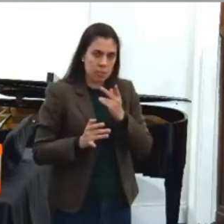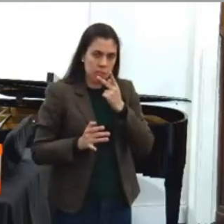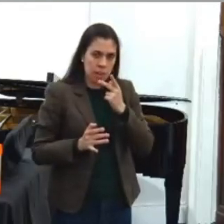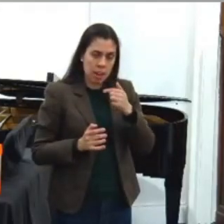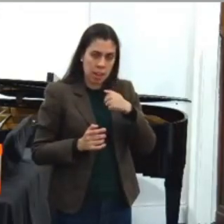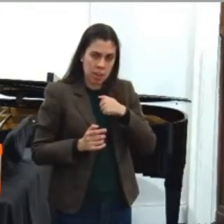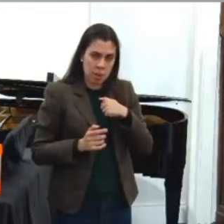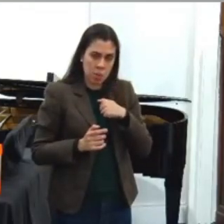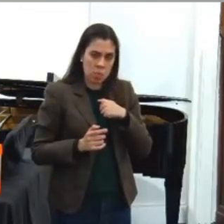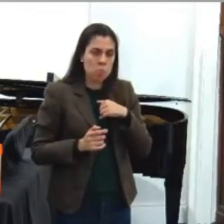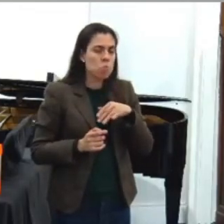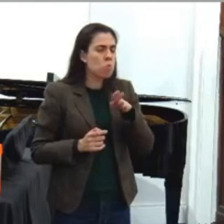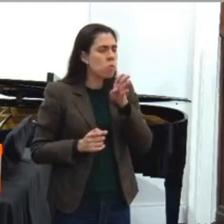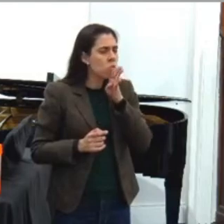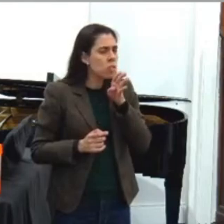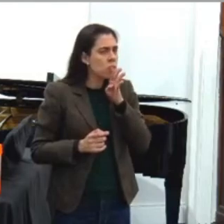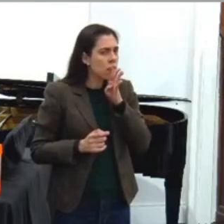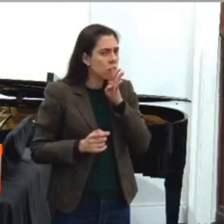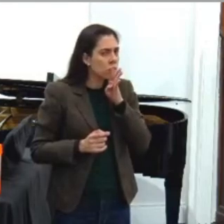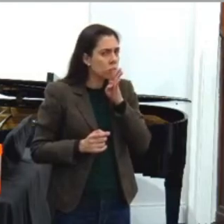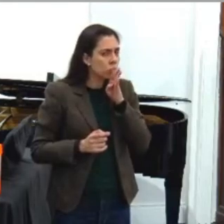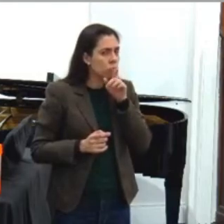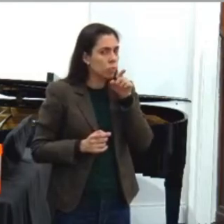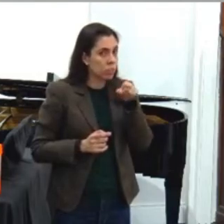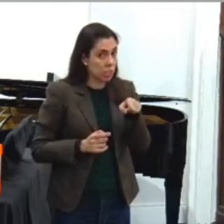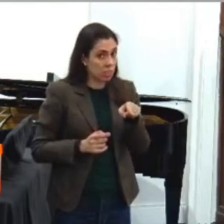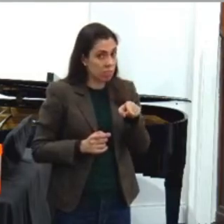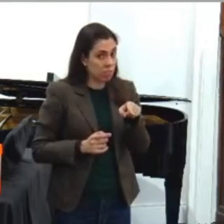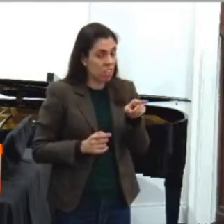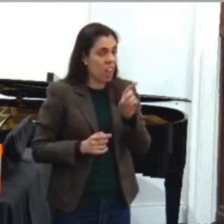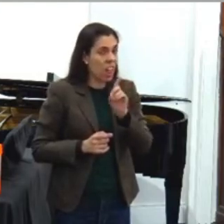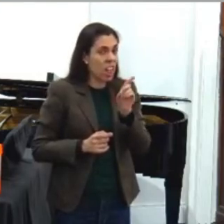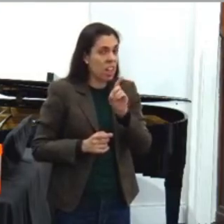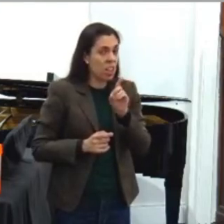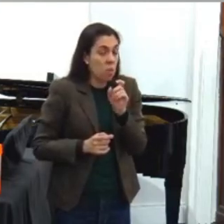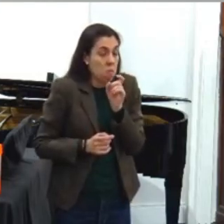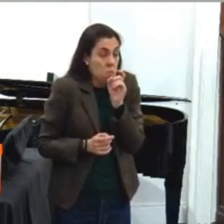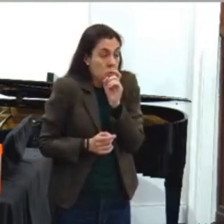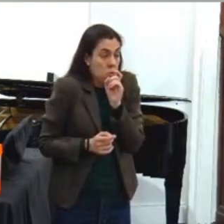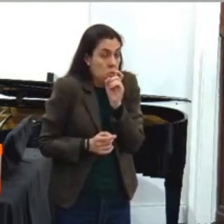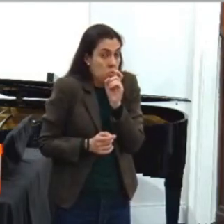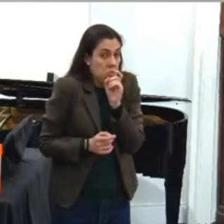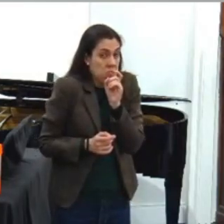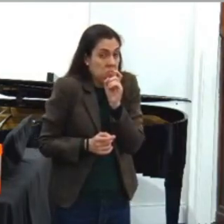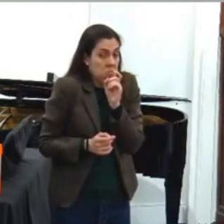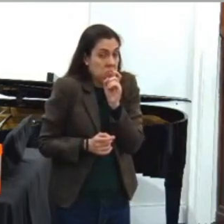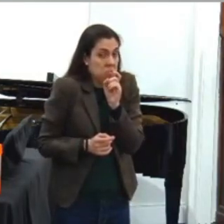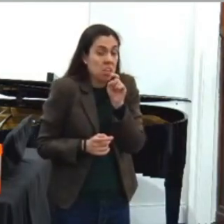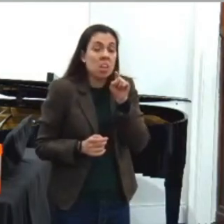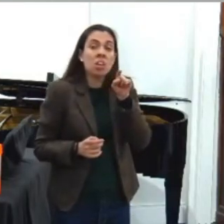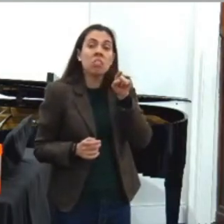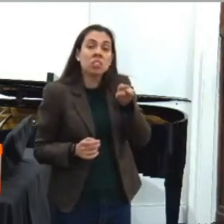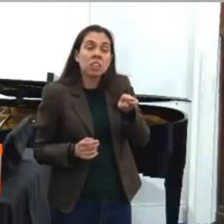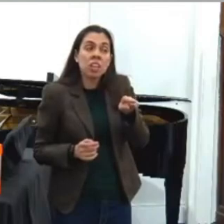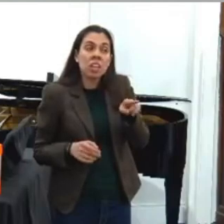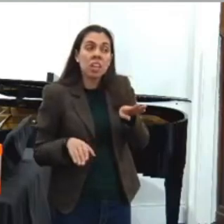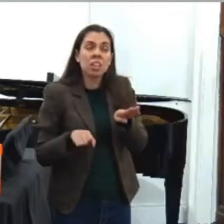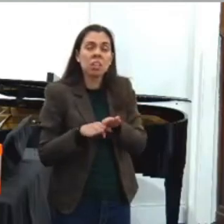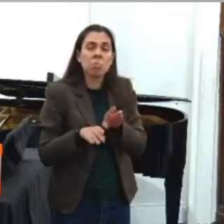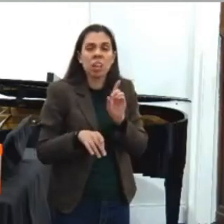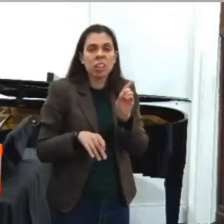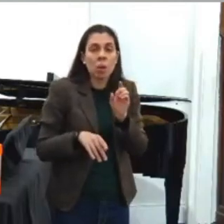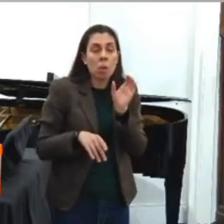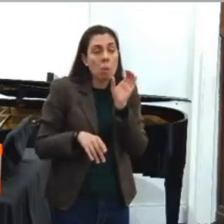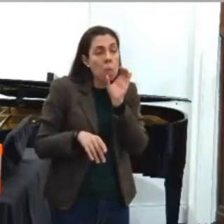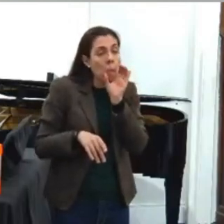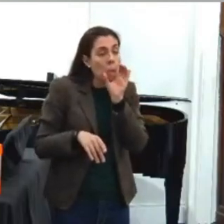obras, que nem é frio nem quente. Quem dera fosses frio ou quente.